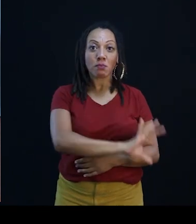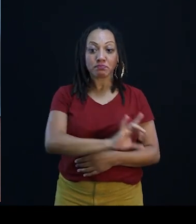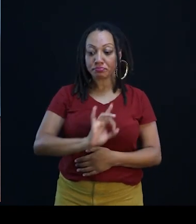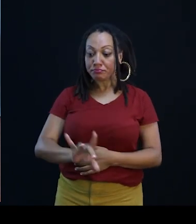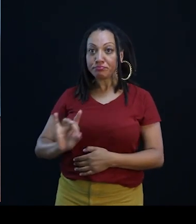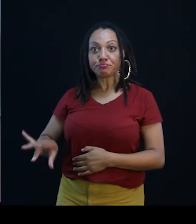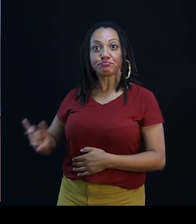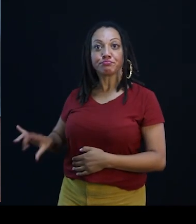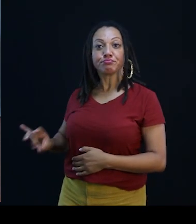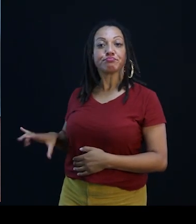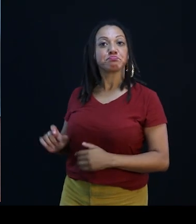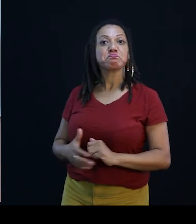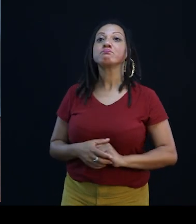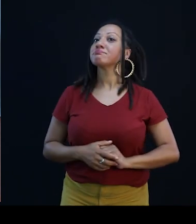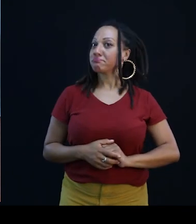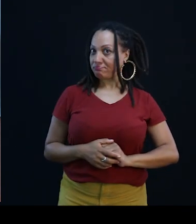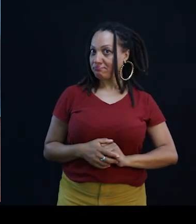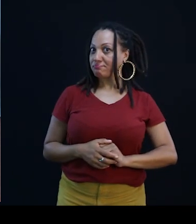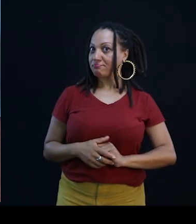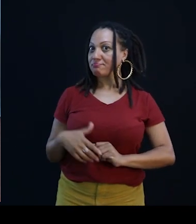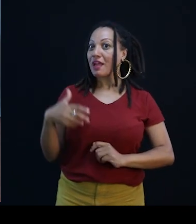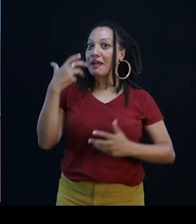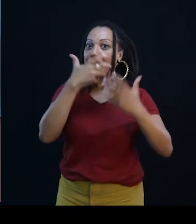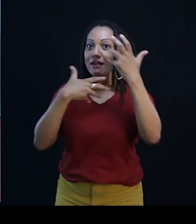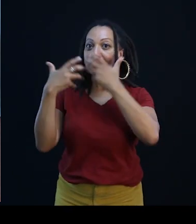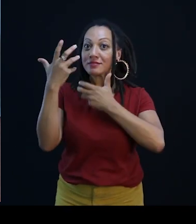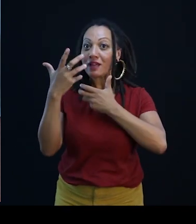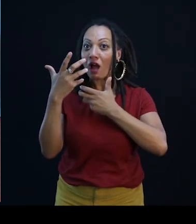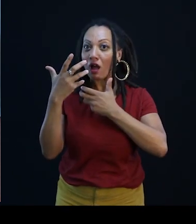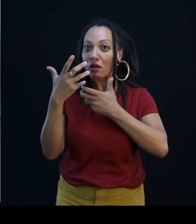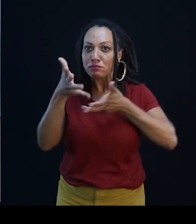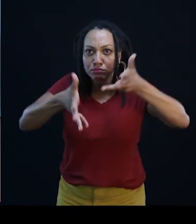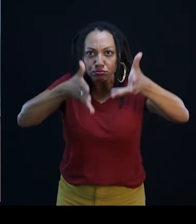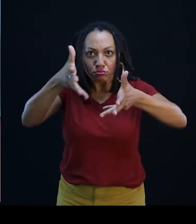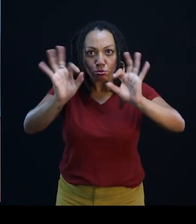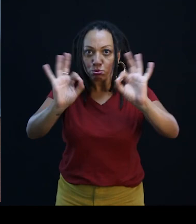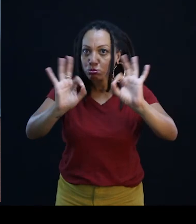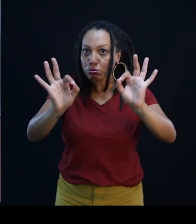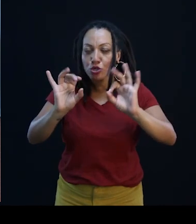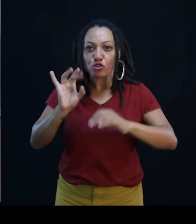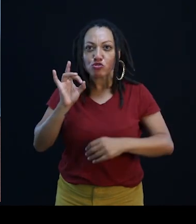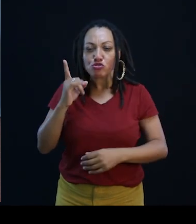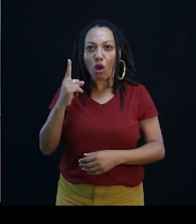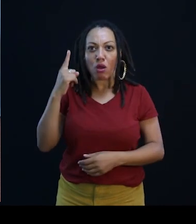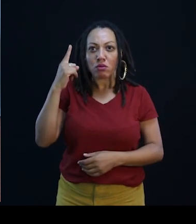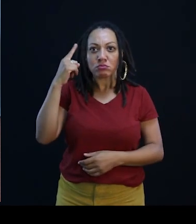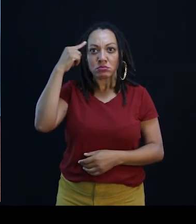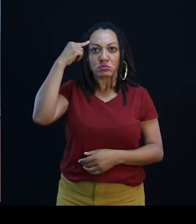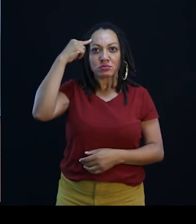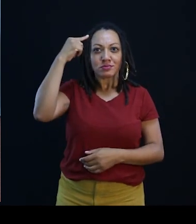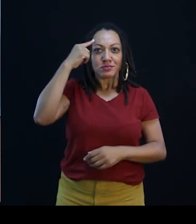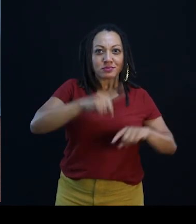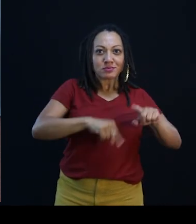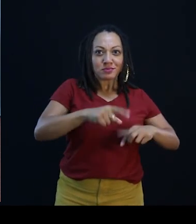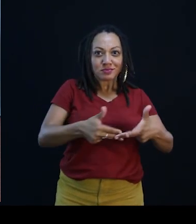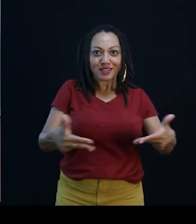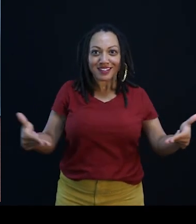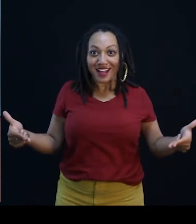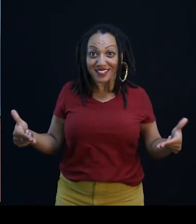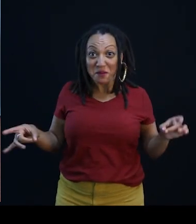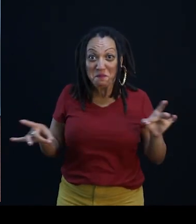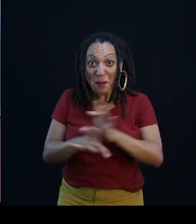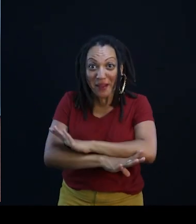os instrumentos. Como a Madalena diz, cantando só na cabeça. Né, Madalena? Vamos começar então?